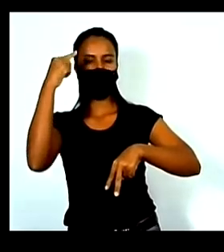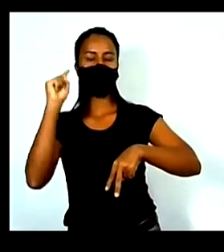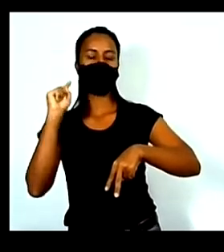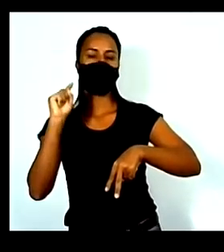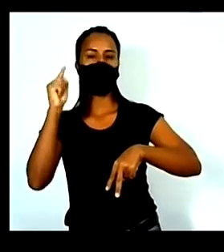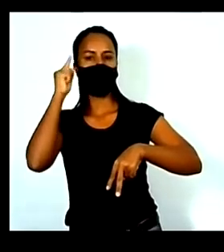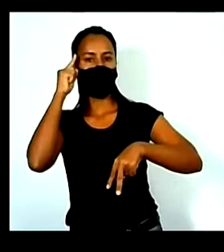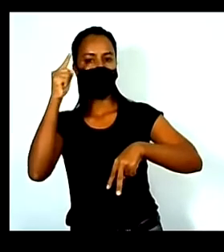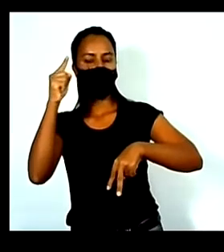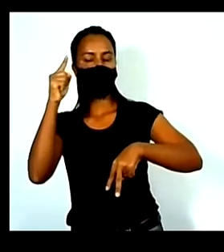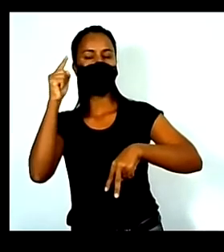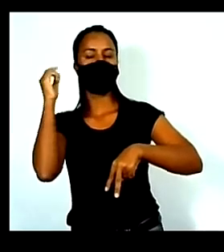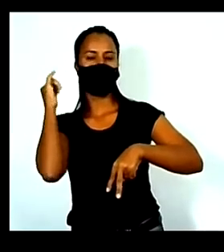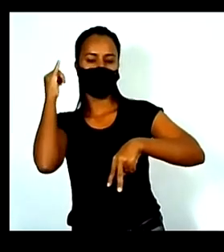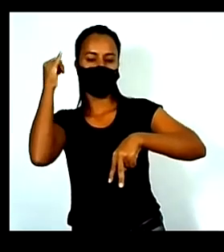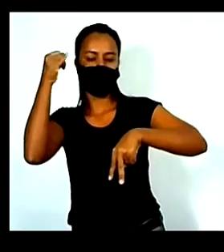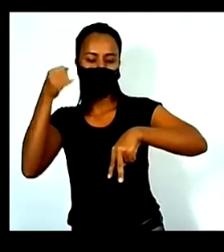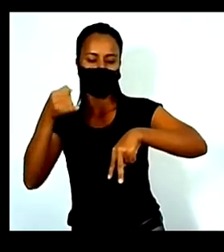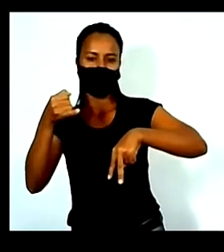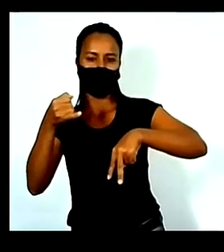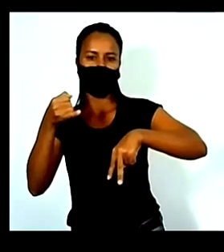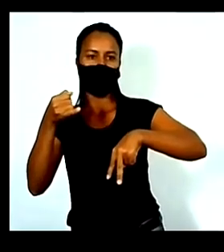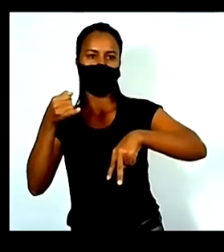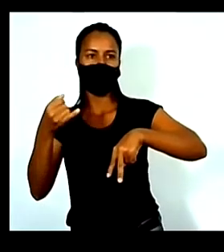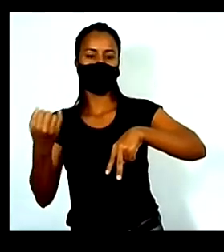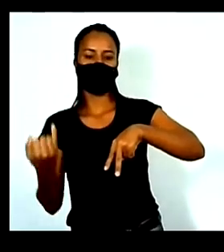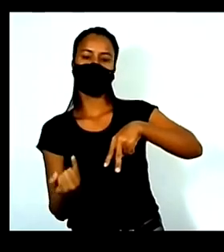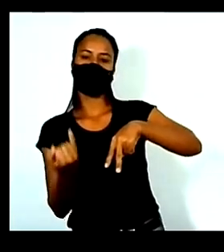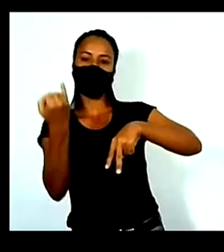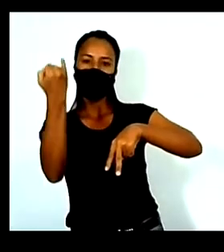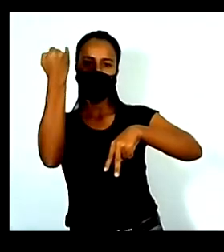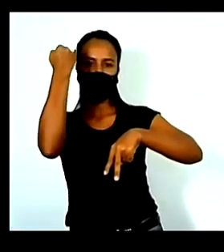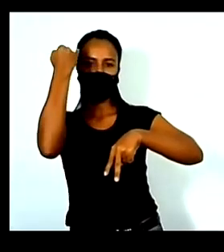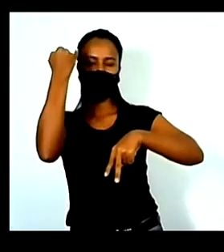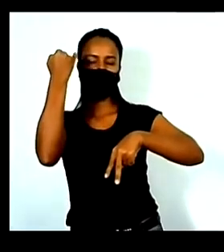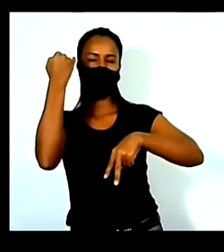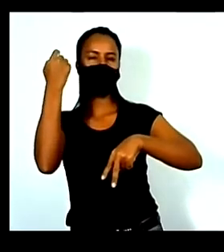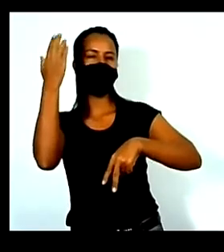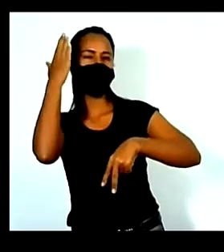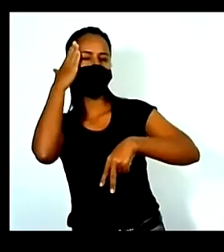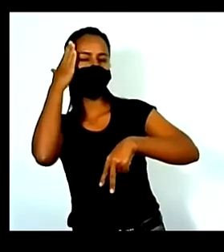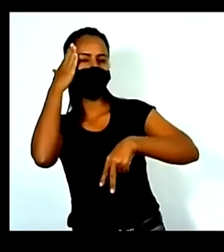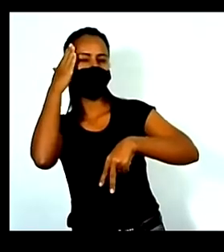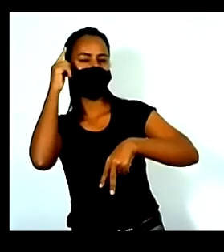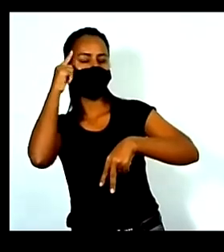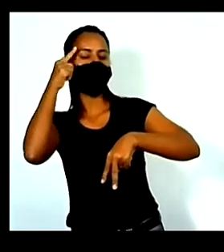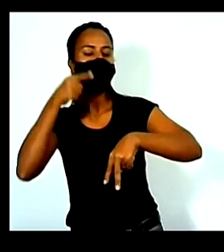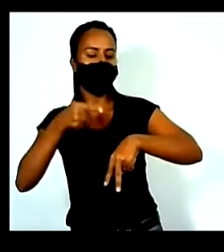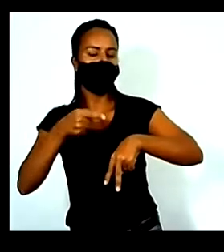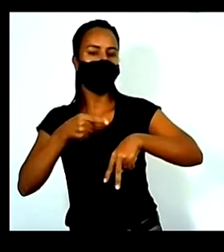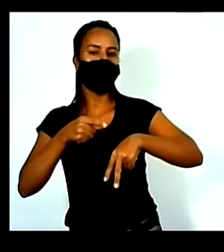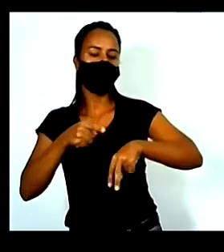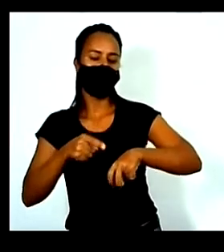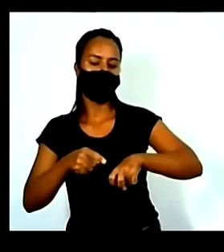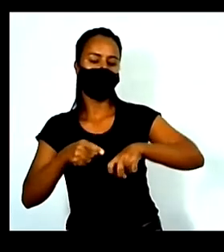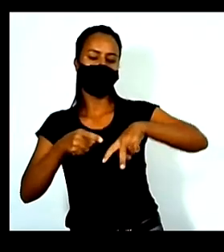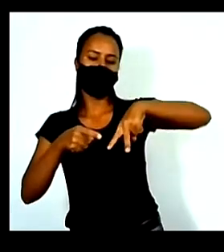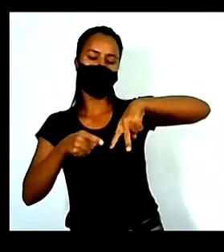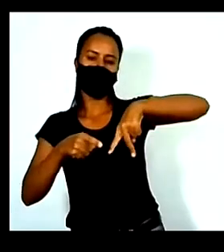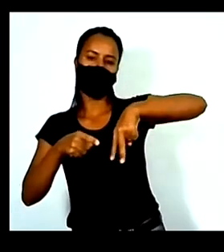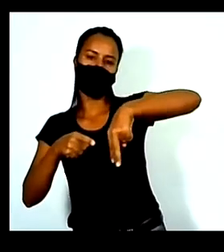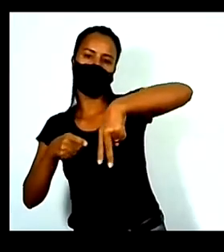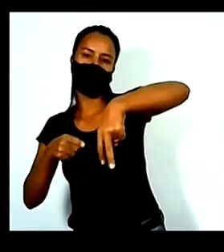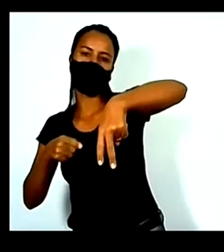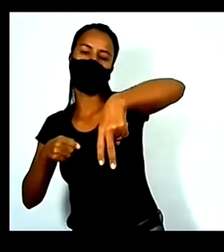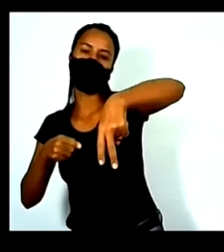não, o estímulo, para que o cérebro ele faça a configuração e mande a ação, que é levantar e andar,